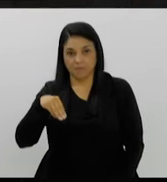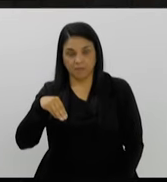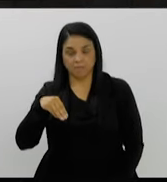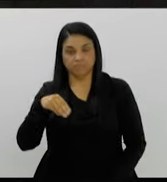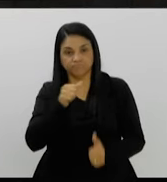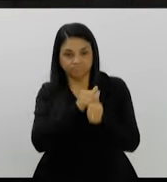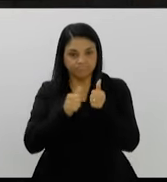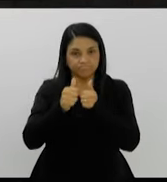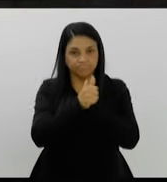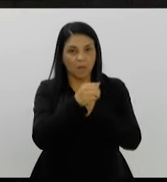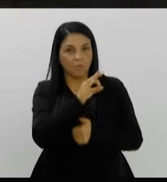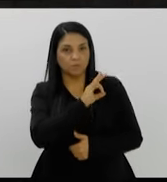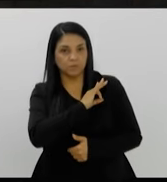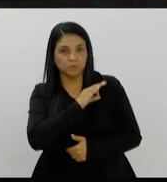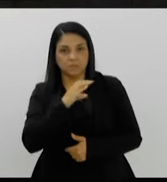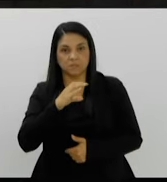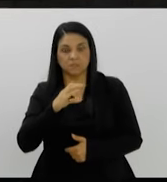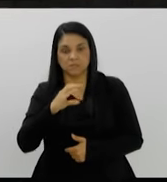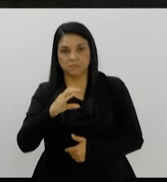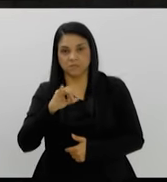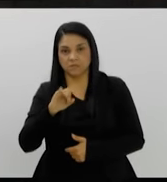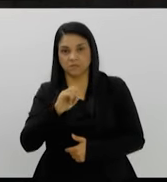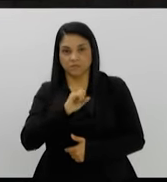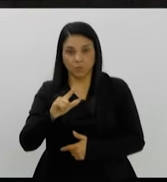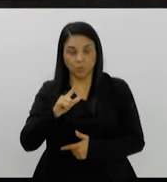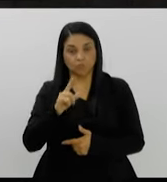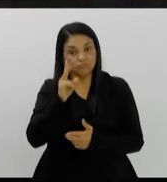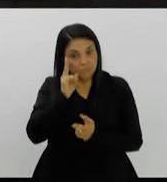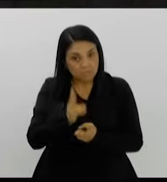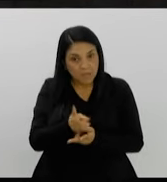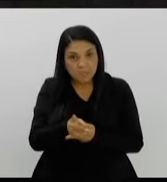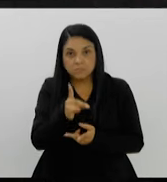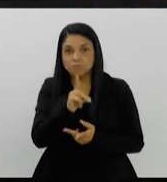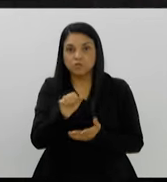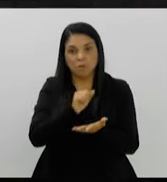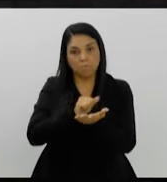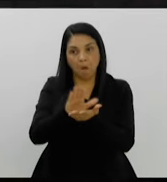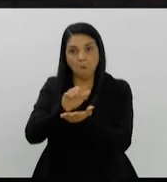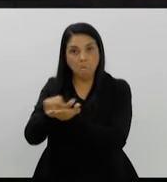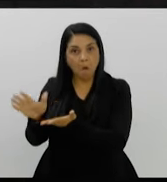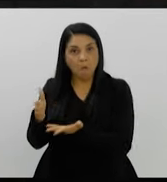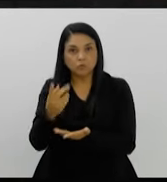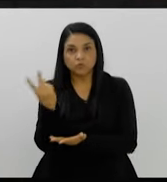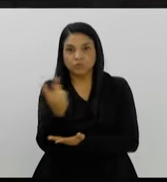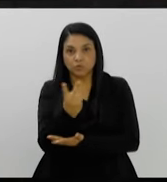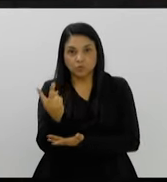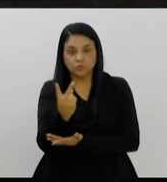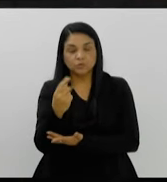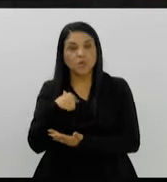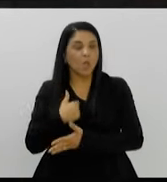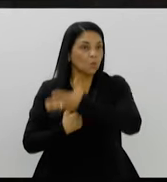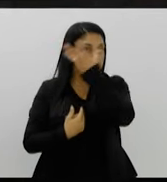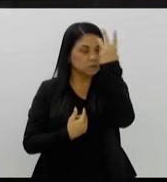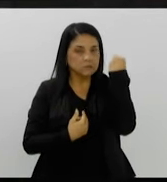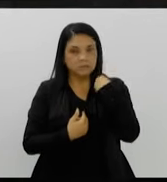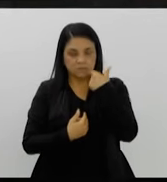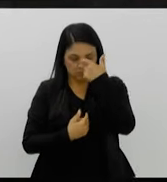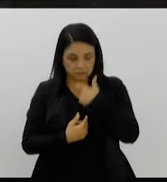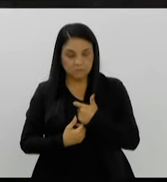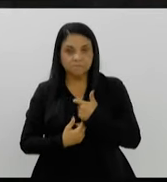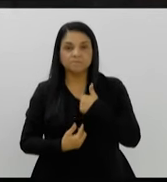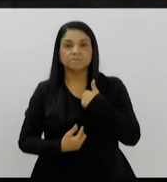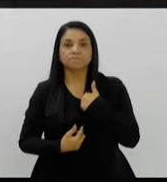dia e no mesmo dia foi a exoneração dos dois eu havia esquecido